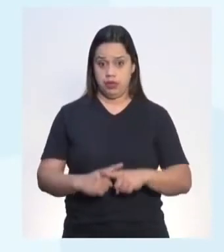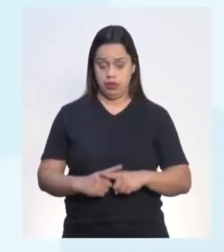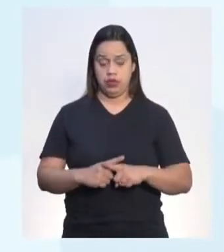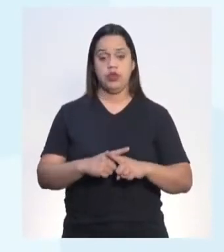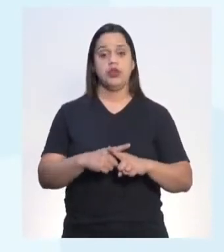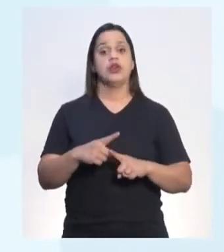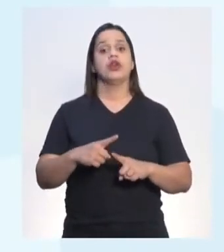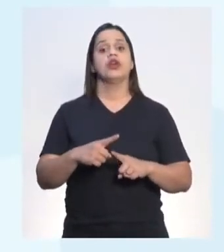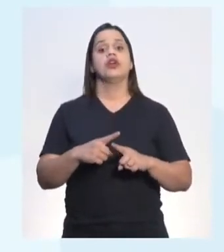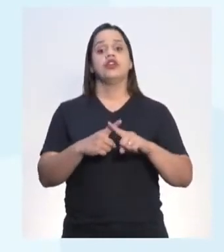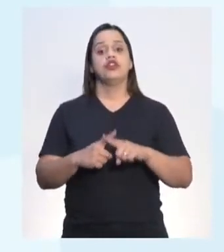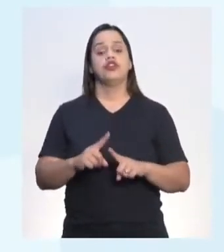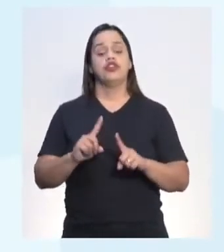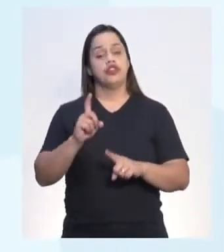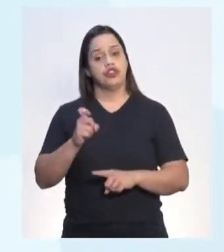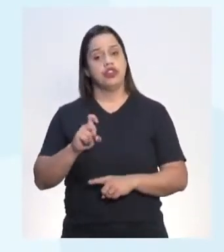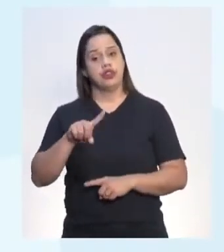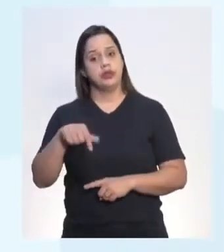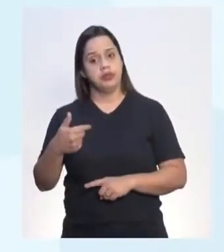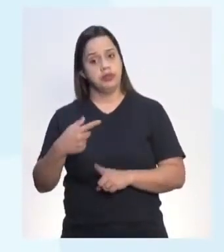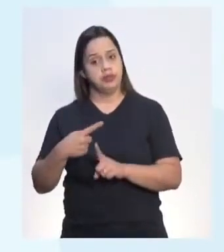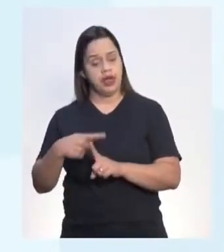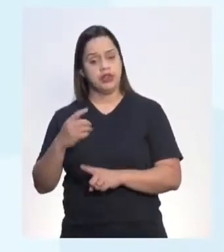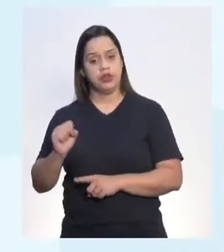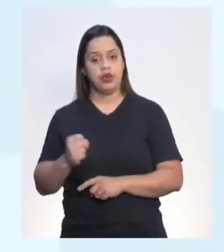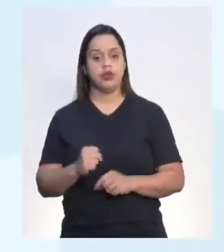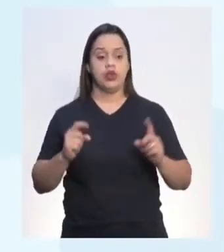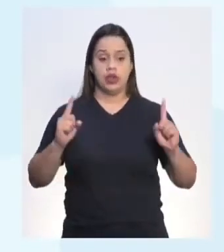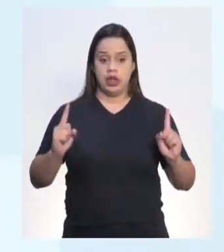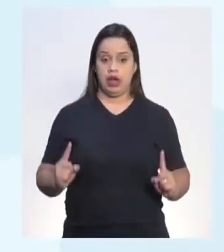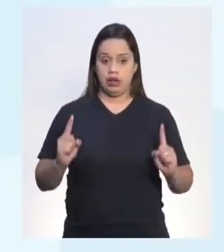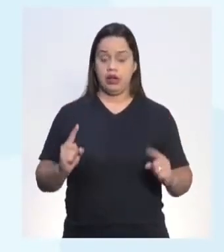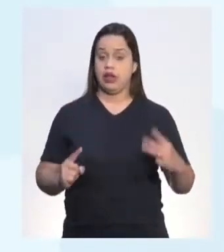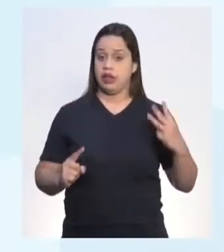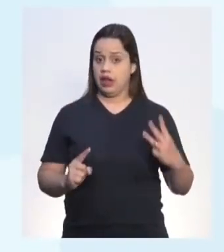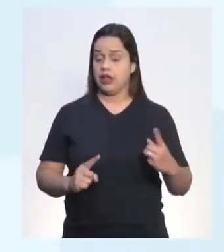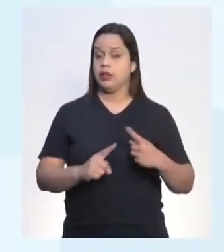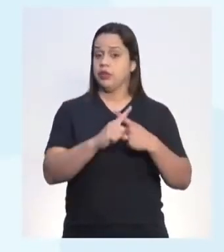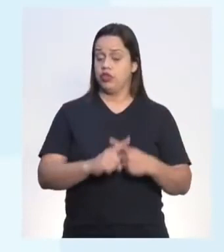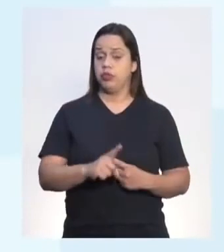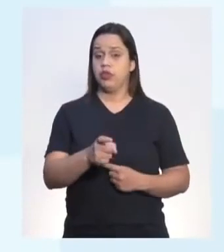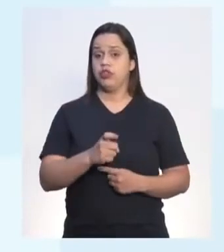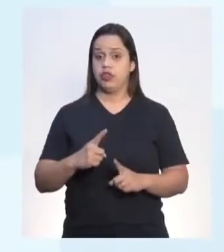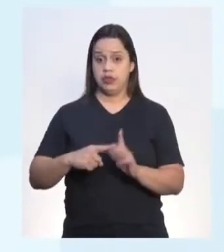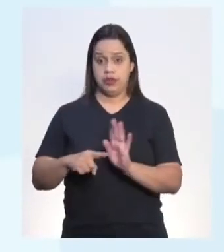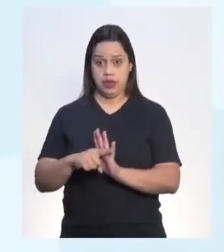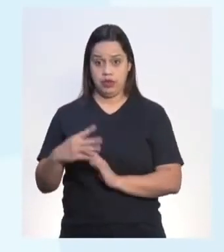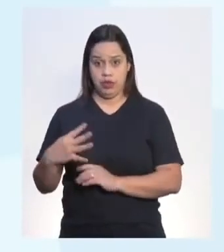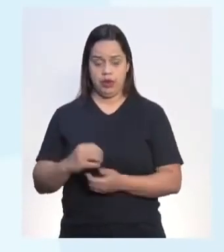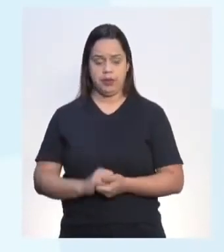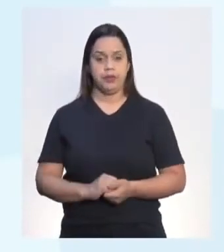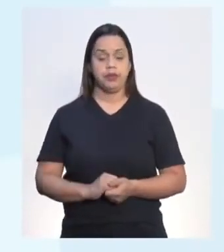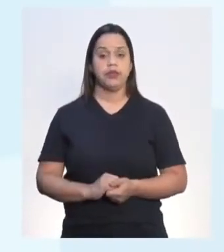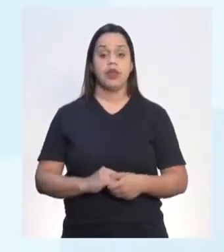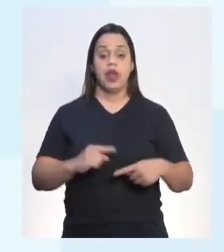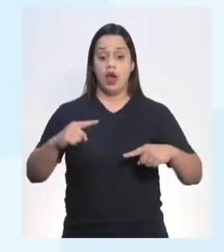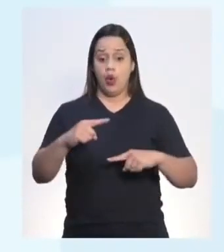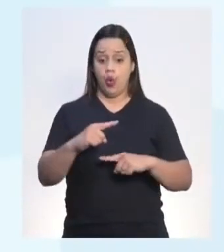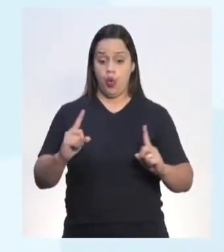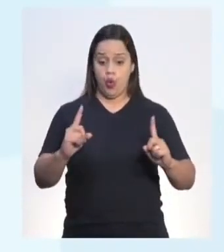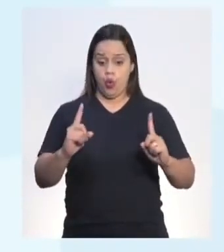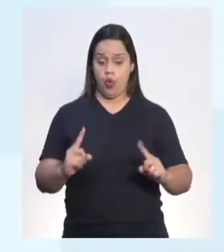mais 8, e 2 lados medindo 3, que multiplica x menos 4. Tudo bem? Esses 4 lados formam